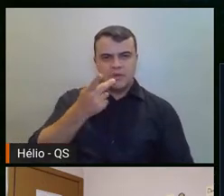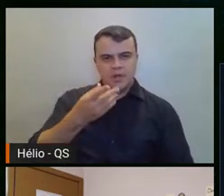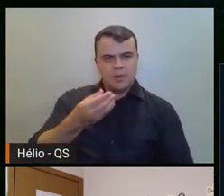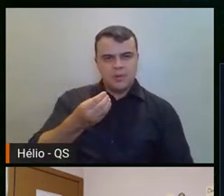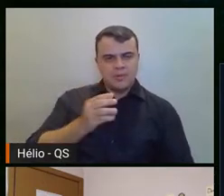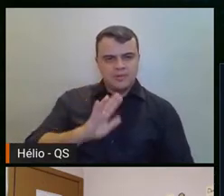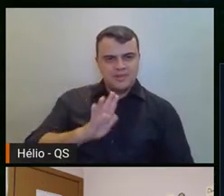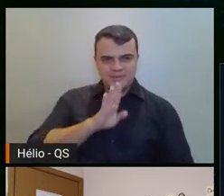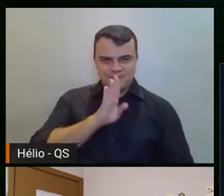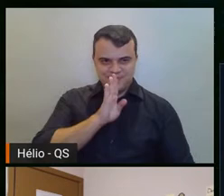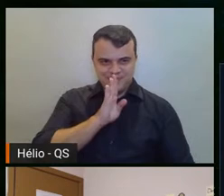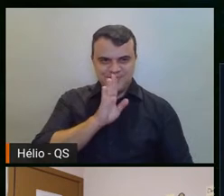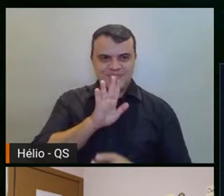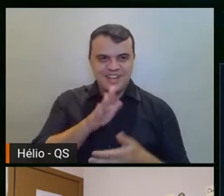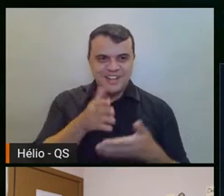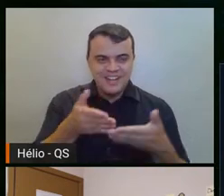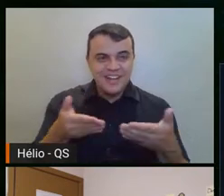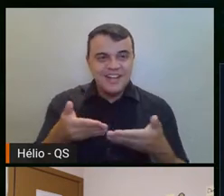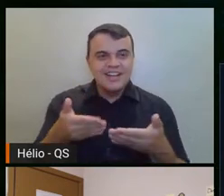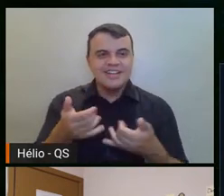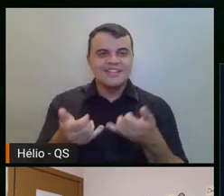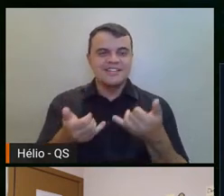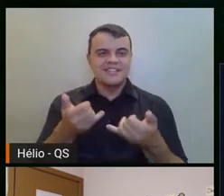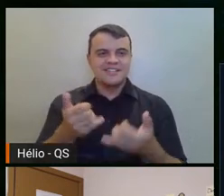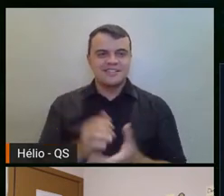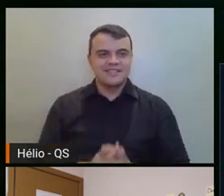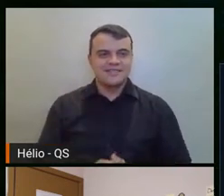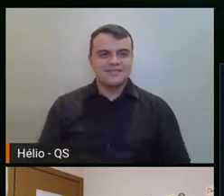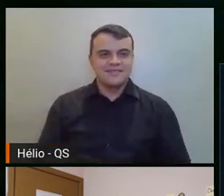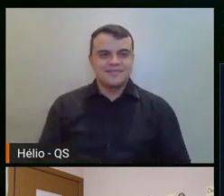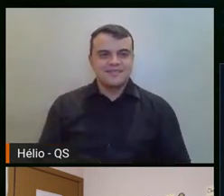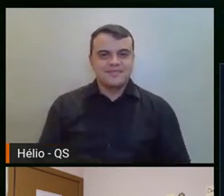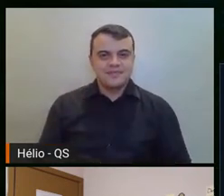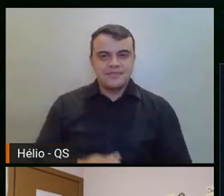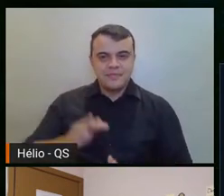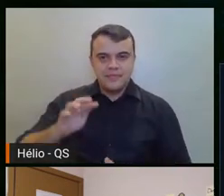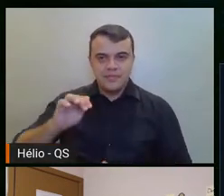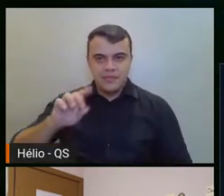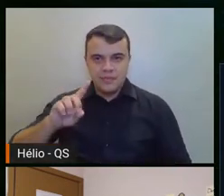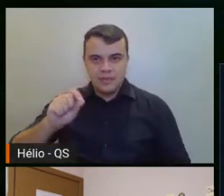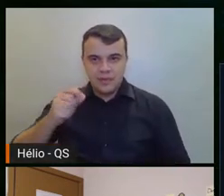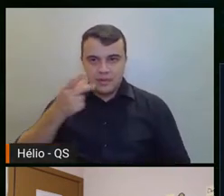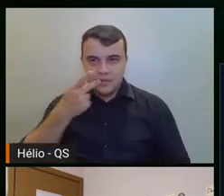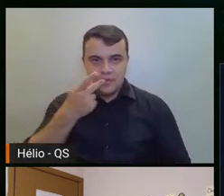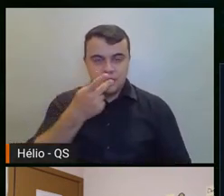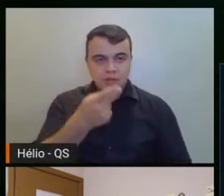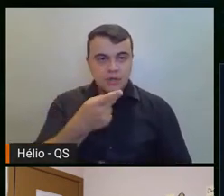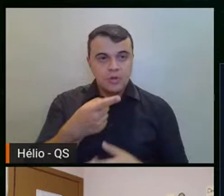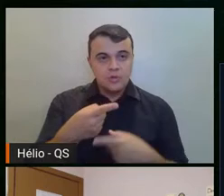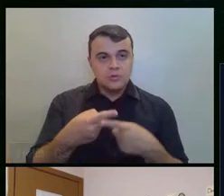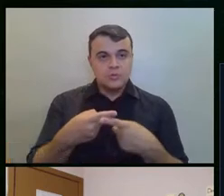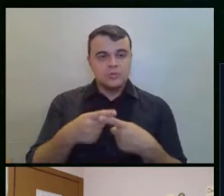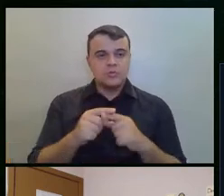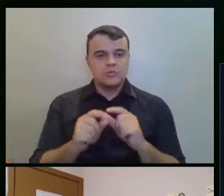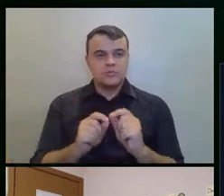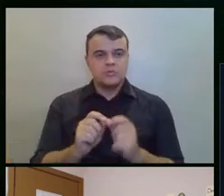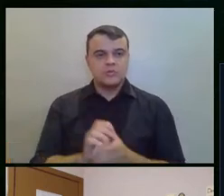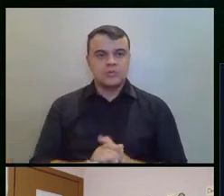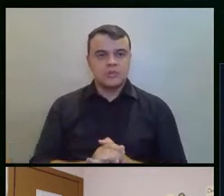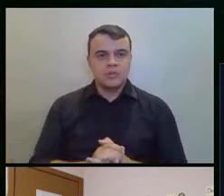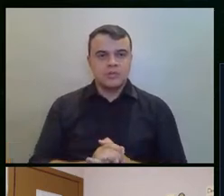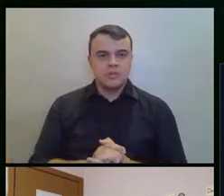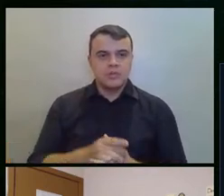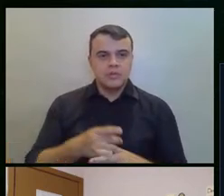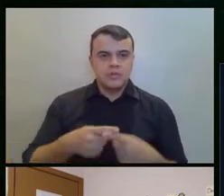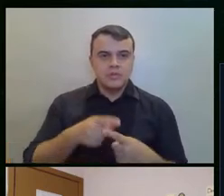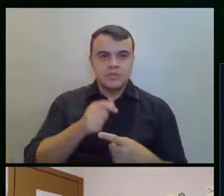quietinho aqui velho brincadeira o Fernando ele fez um comentário aqui é por que que não